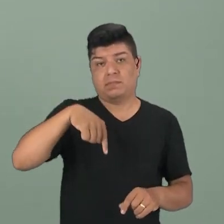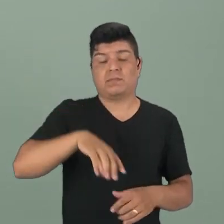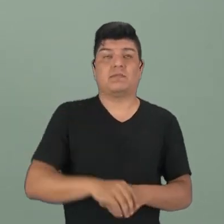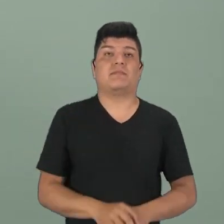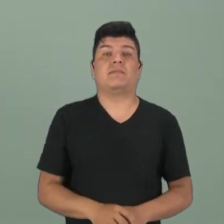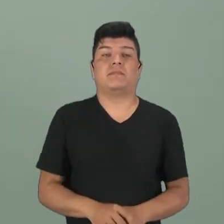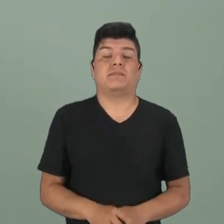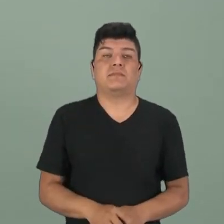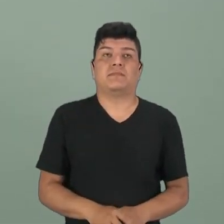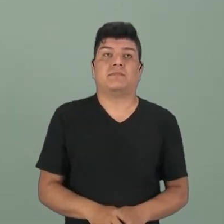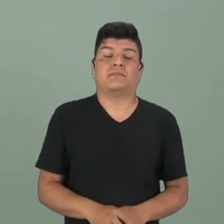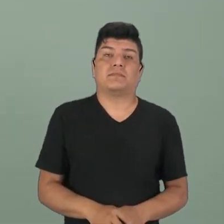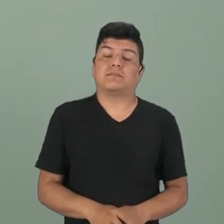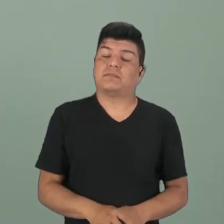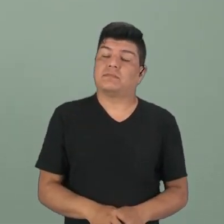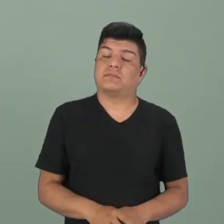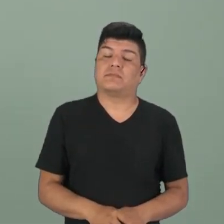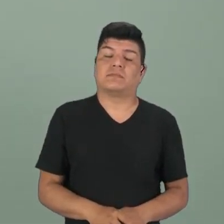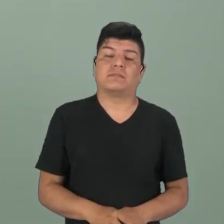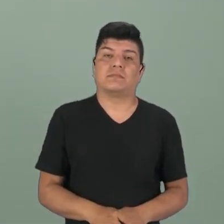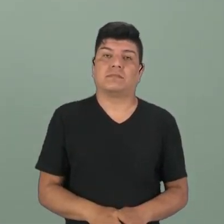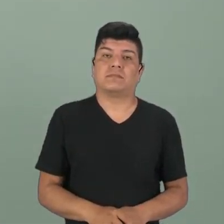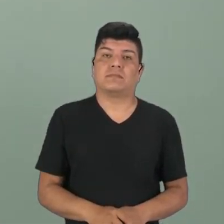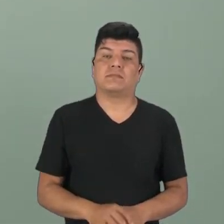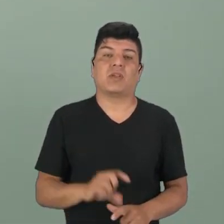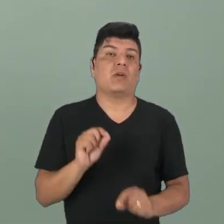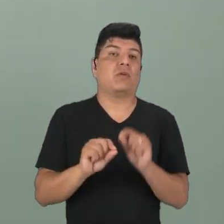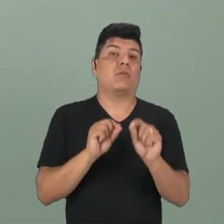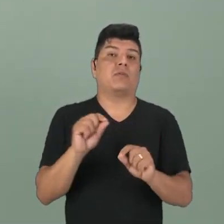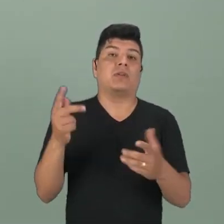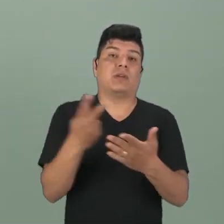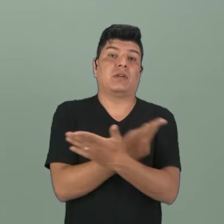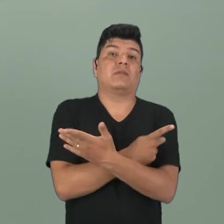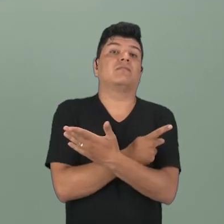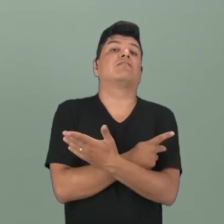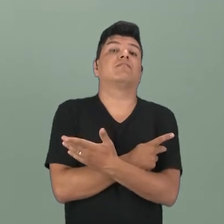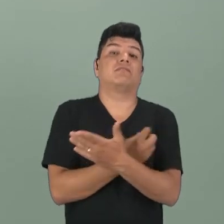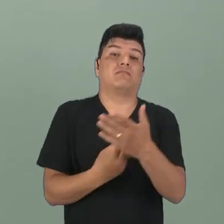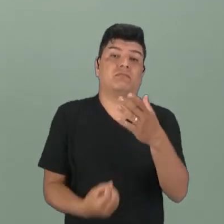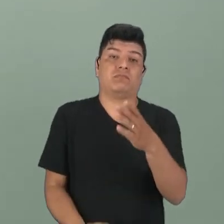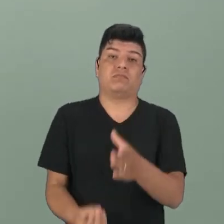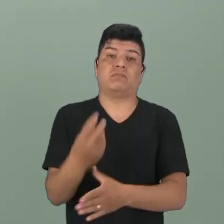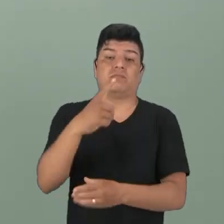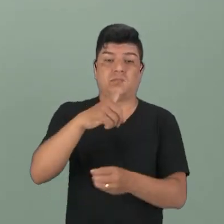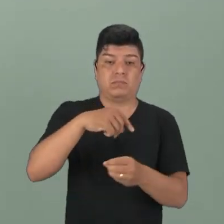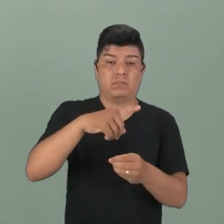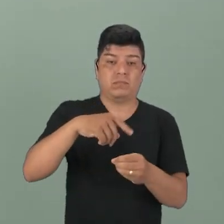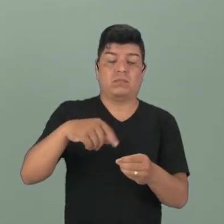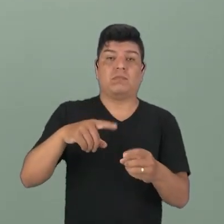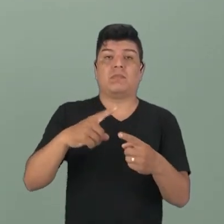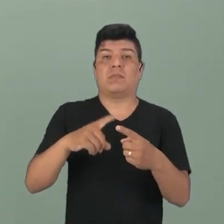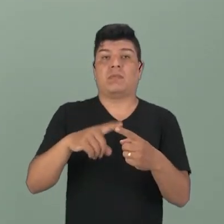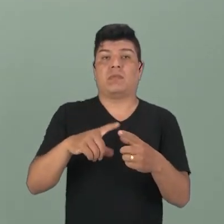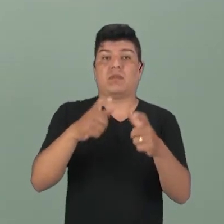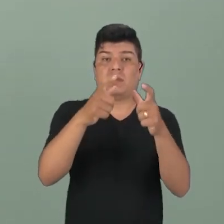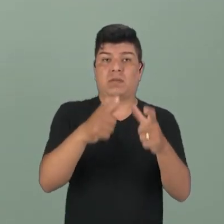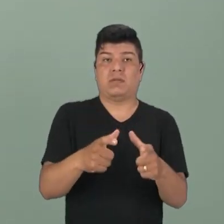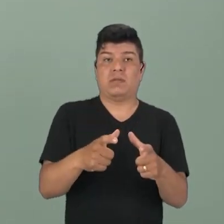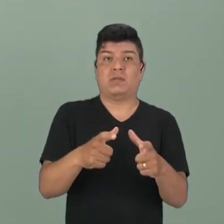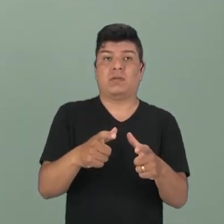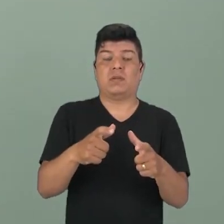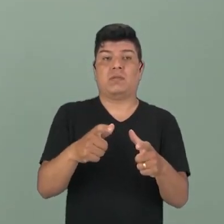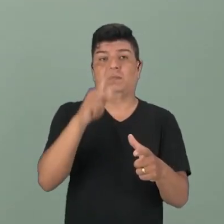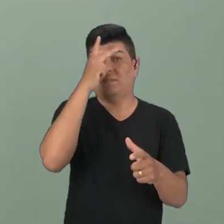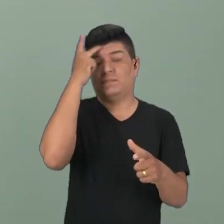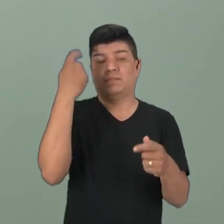cá. E isso, o que foi acontecendo? Foram acontecendo o surgimento dos municípios, porque naquelas regiões